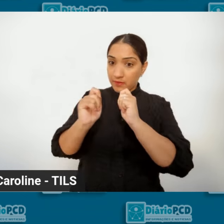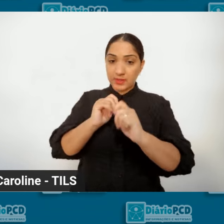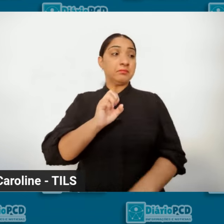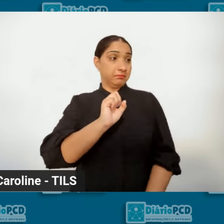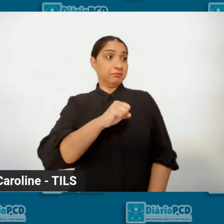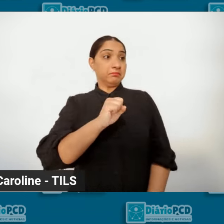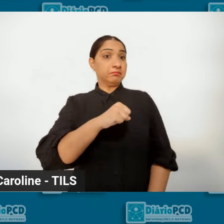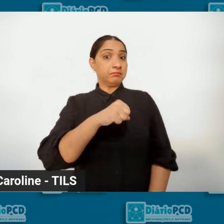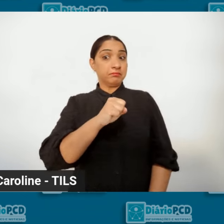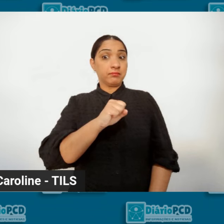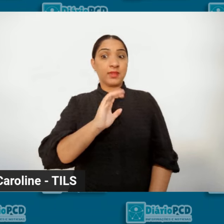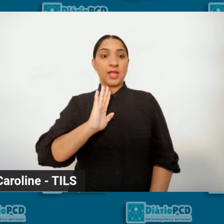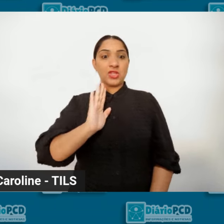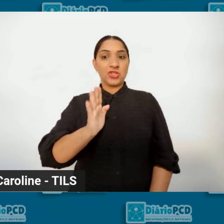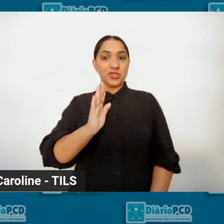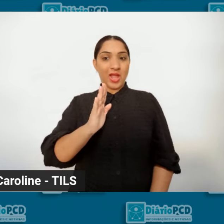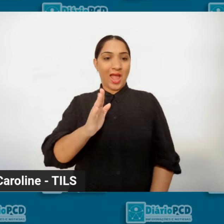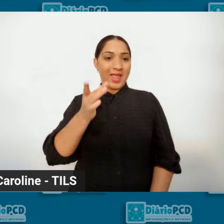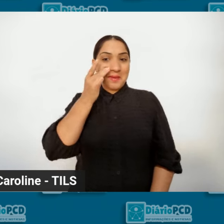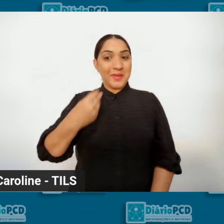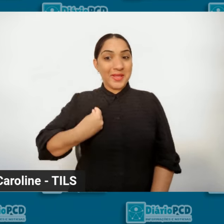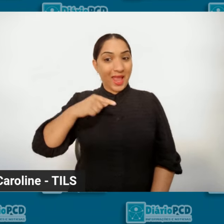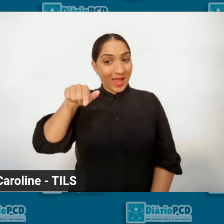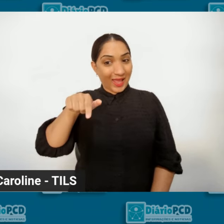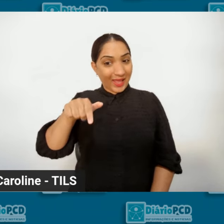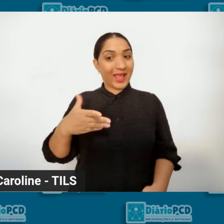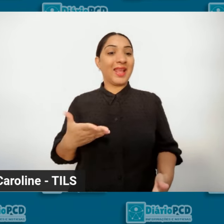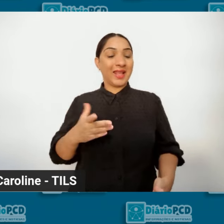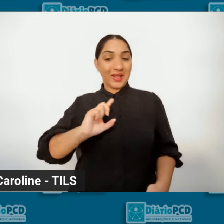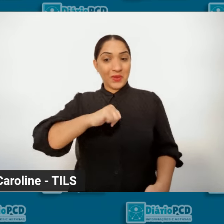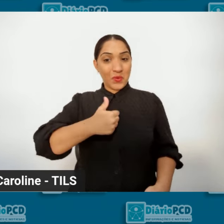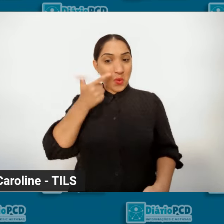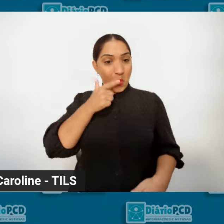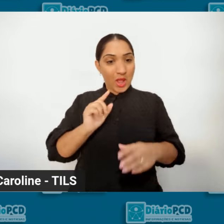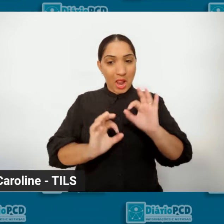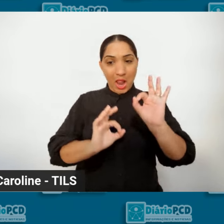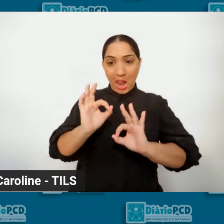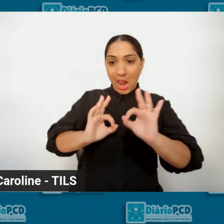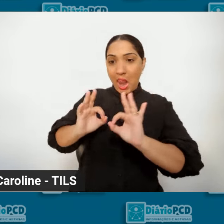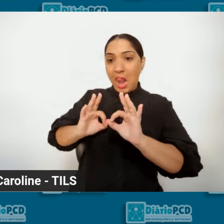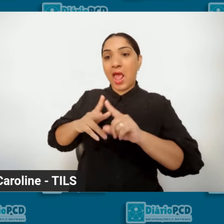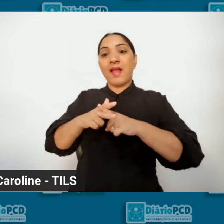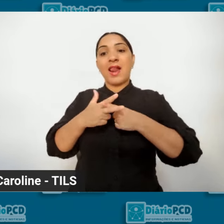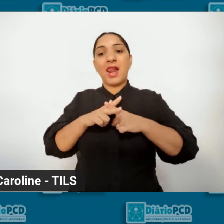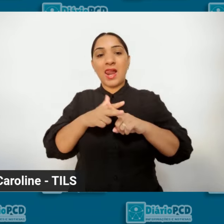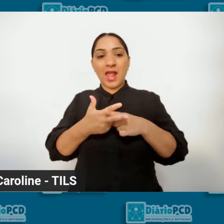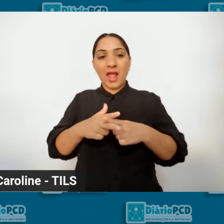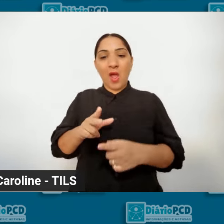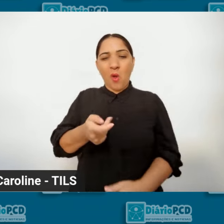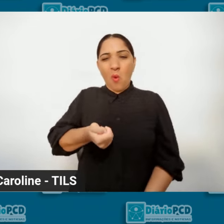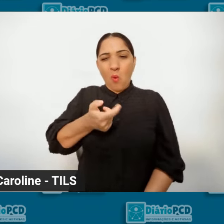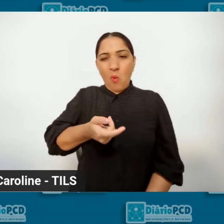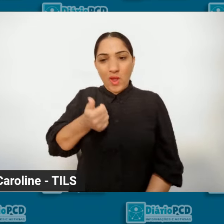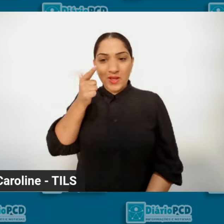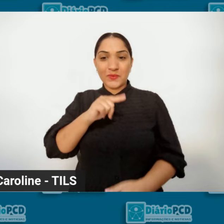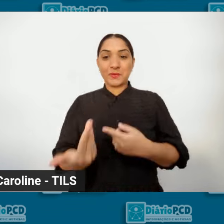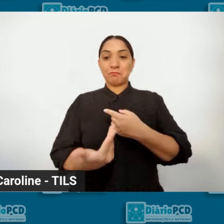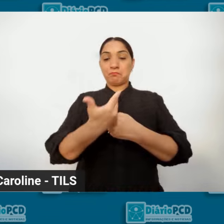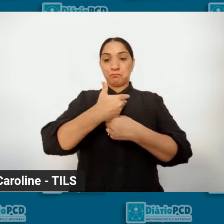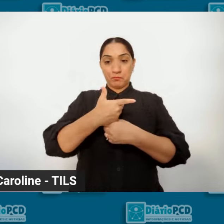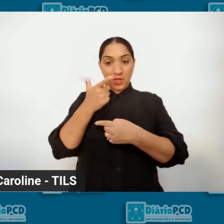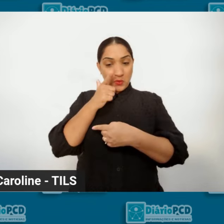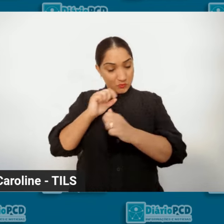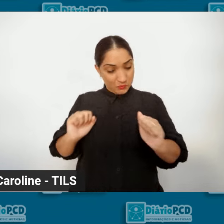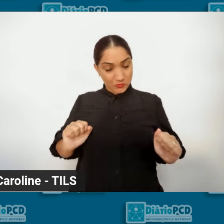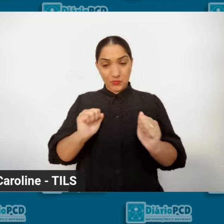O senhor já está na sala de entrevista, já. Nós estamos fazendo os últimos ajustes para que o Dr. Joelson possa vir aqui e